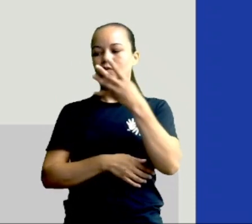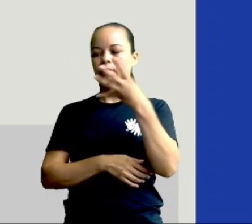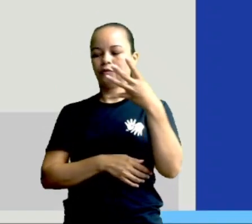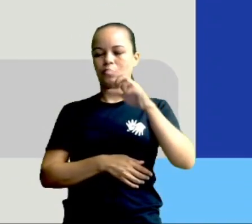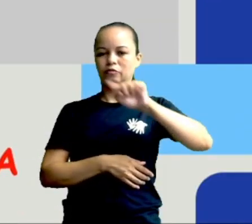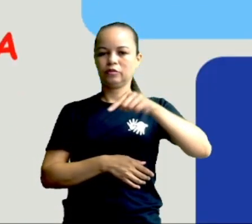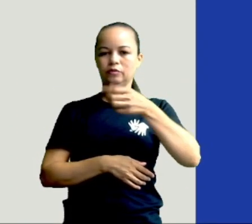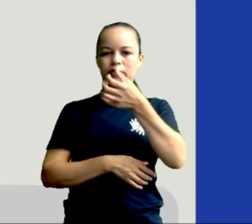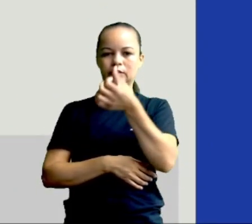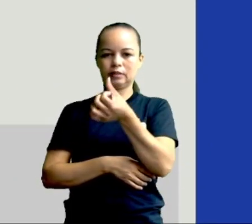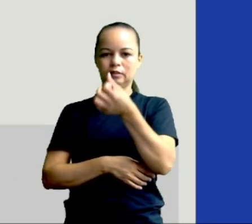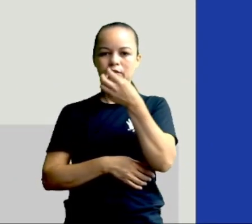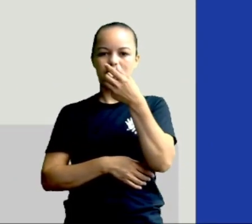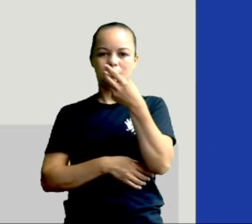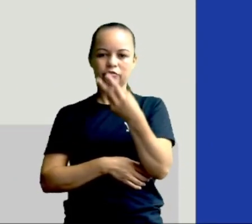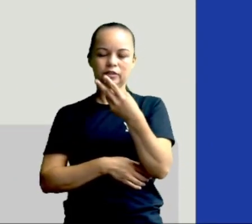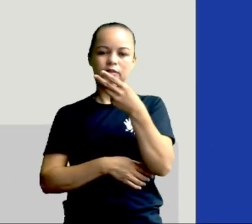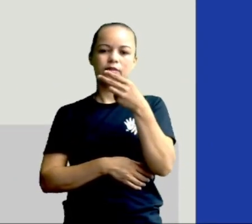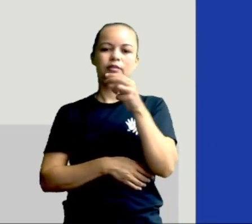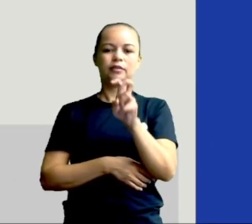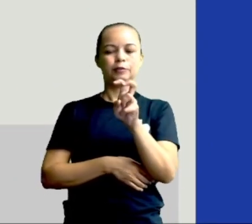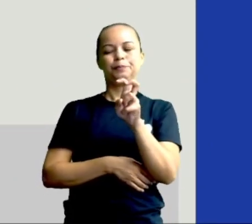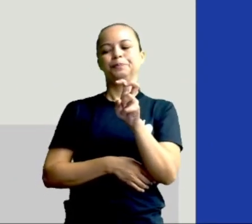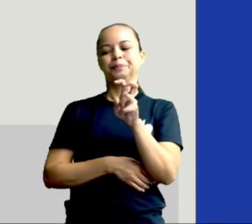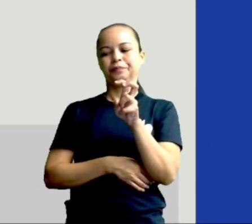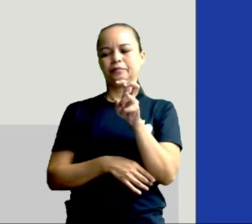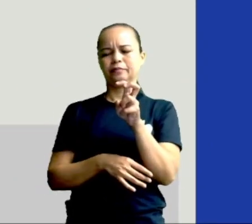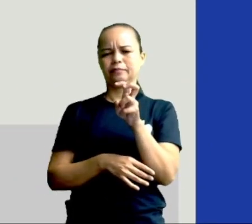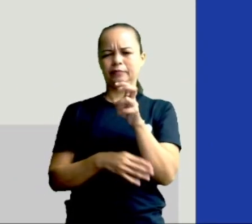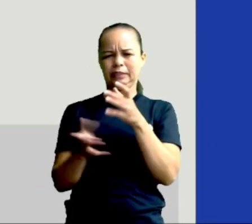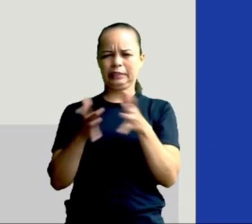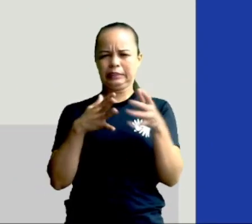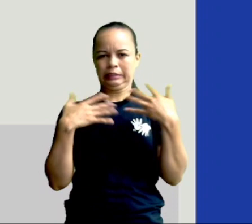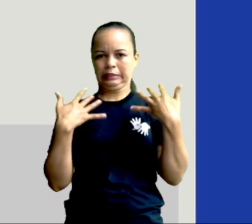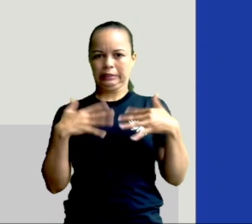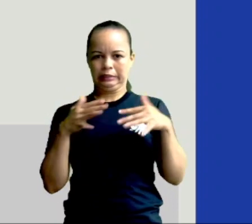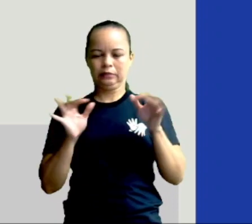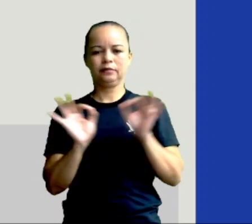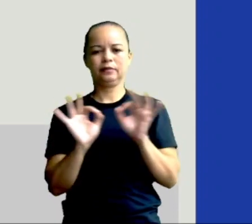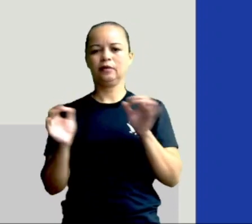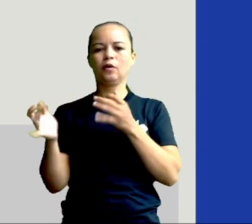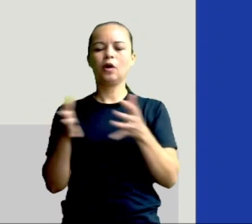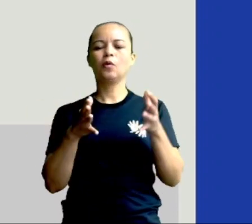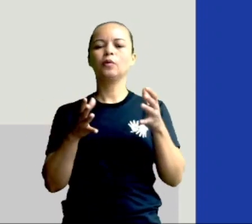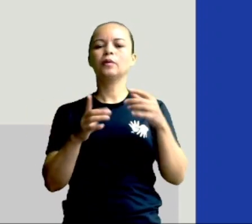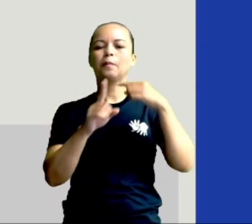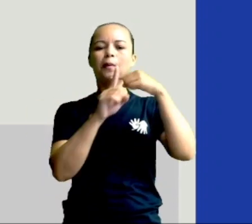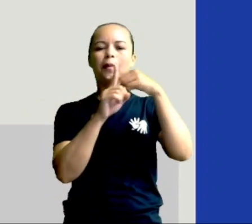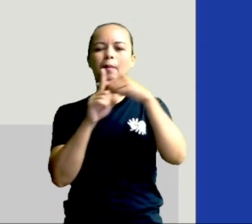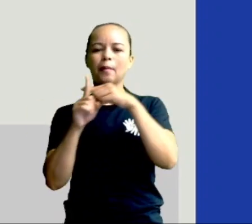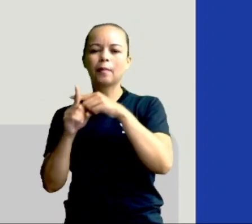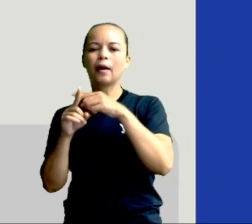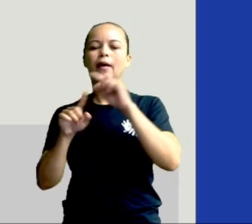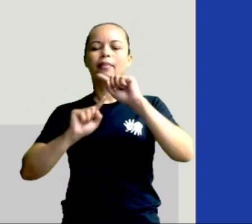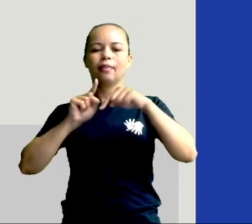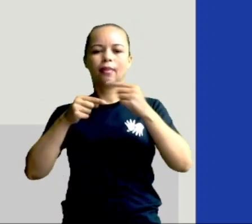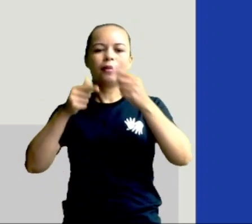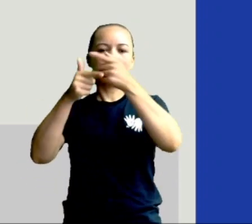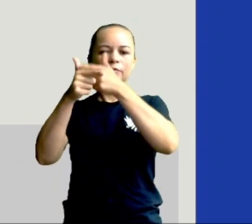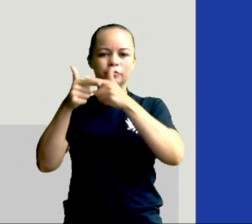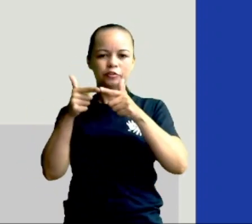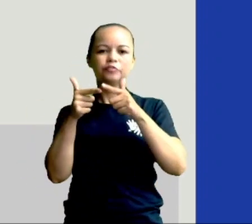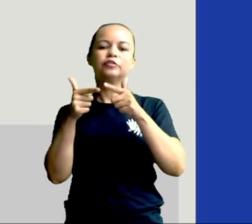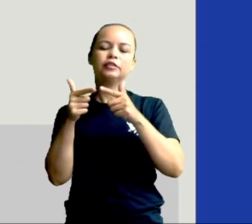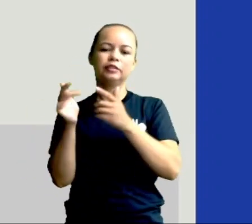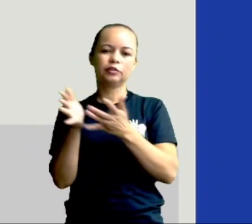44,625. Não tem bicho de sete cabeça. Adiciona tudo e divide pela quantidade de números que estão aparecendo aí no conjunto de dados.